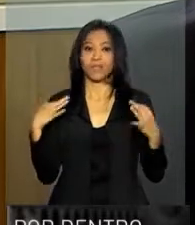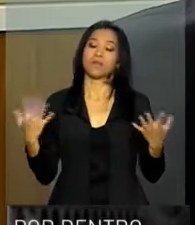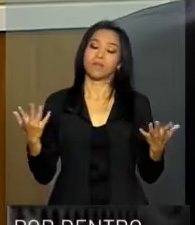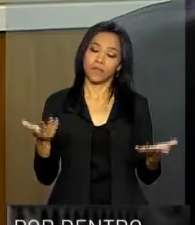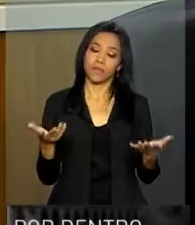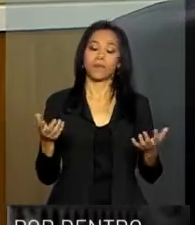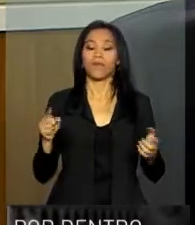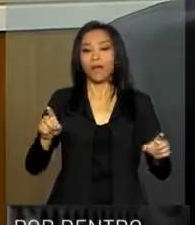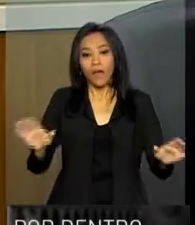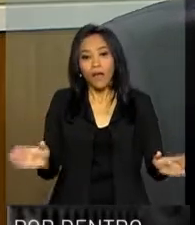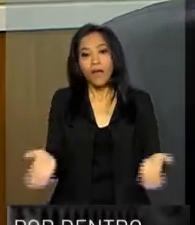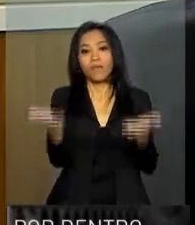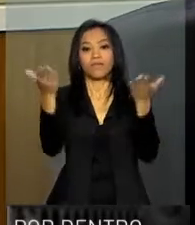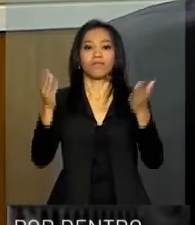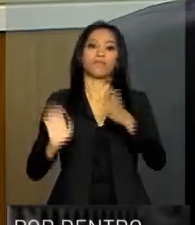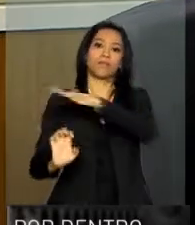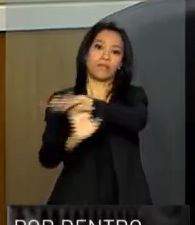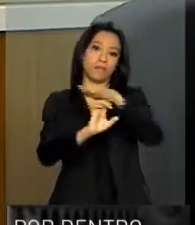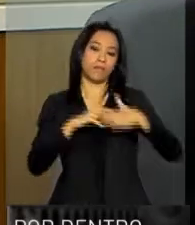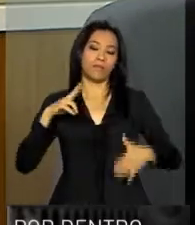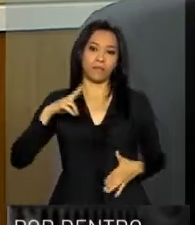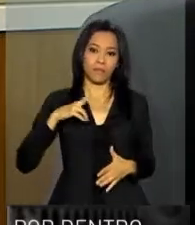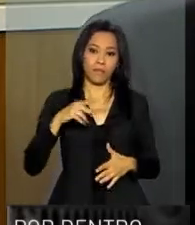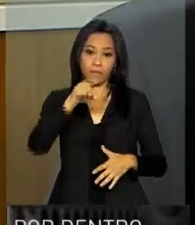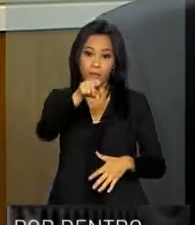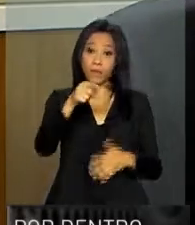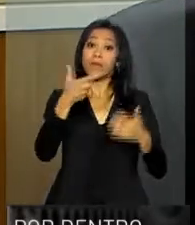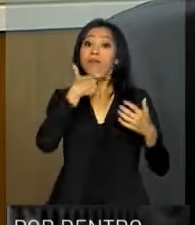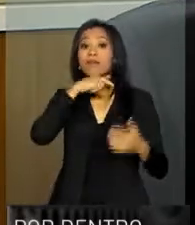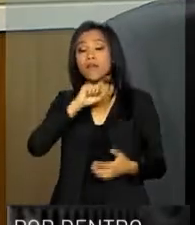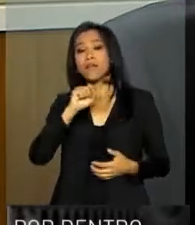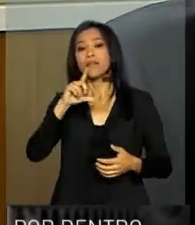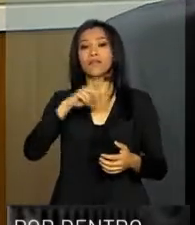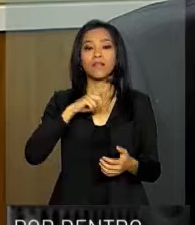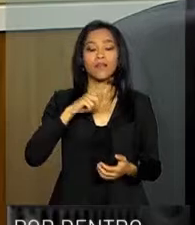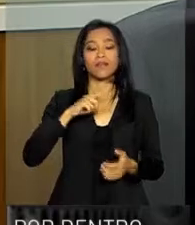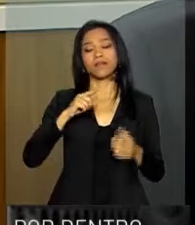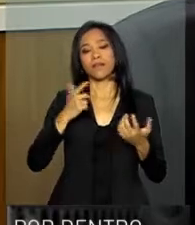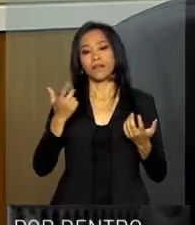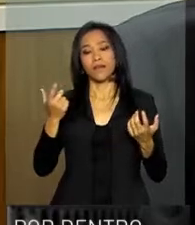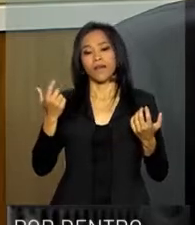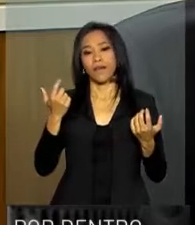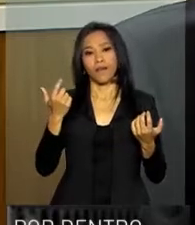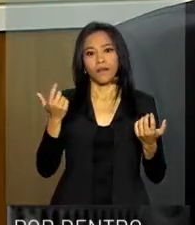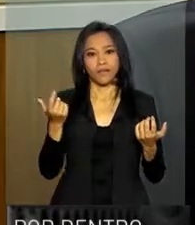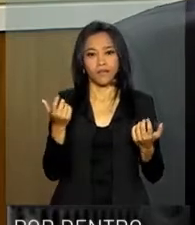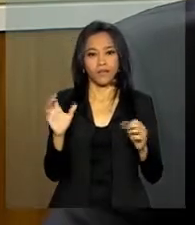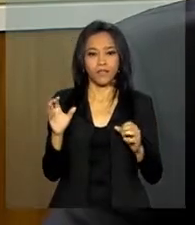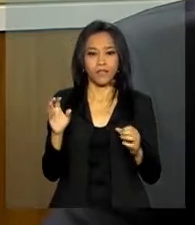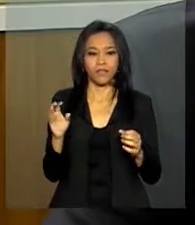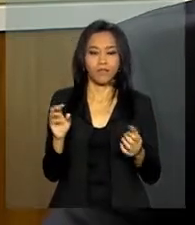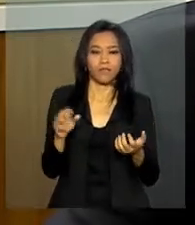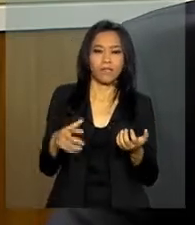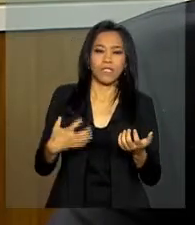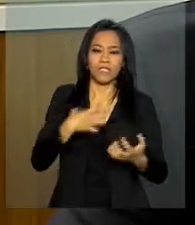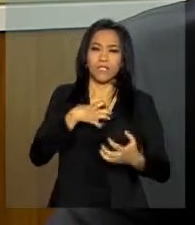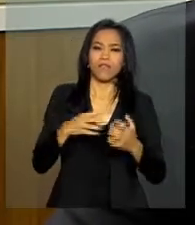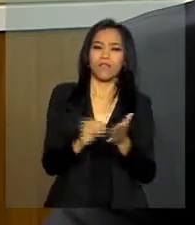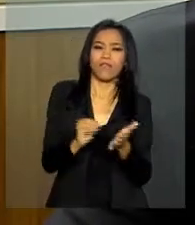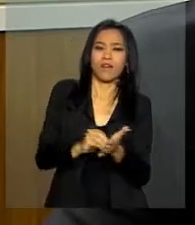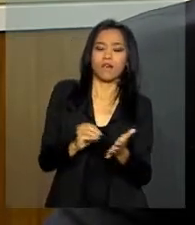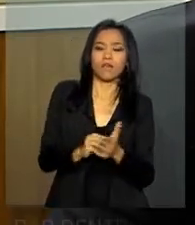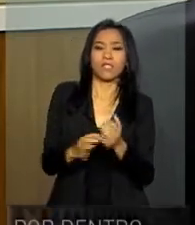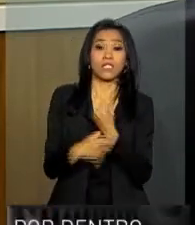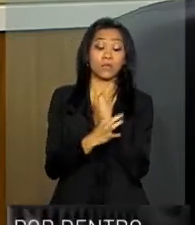ideológica a can can e detém o poder sobre essas questões e e gera insegurança jurídica no âmbito do ministério público